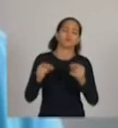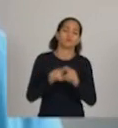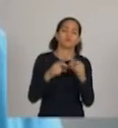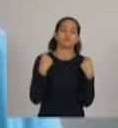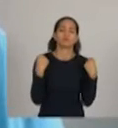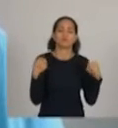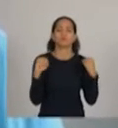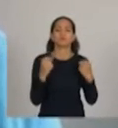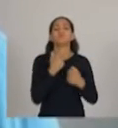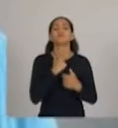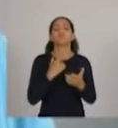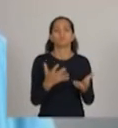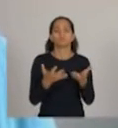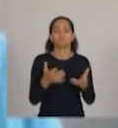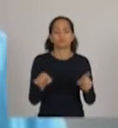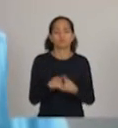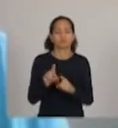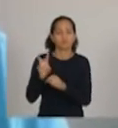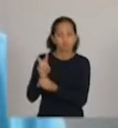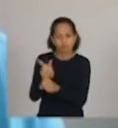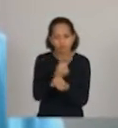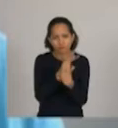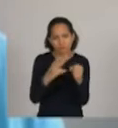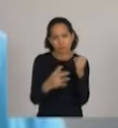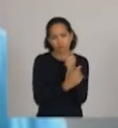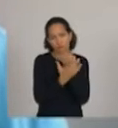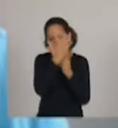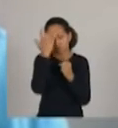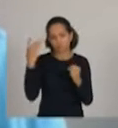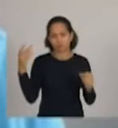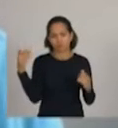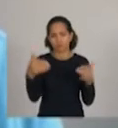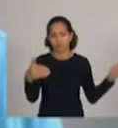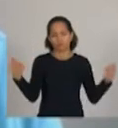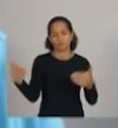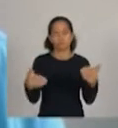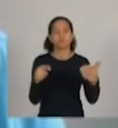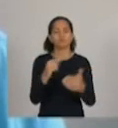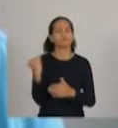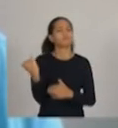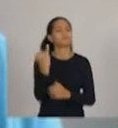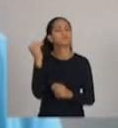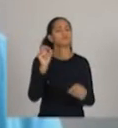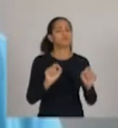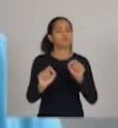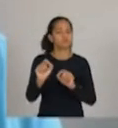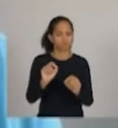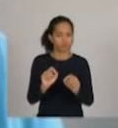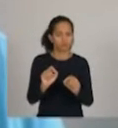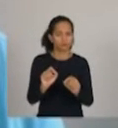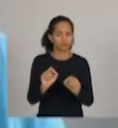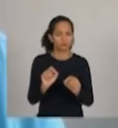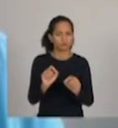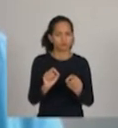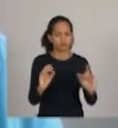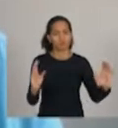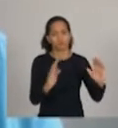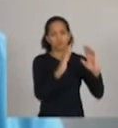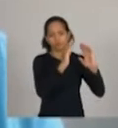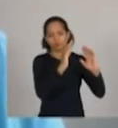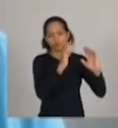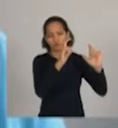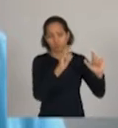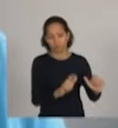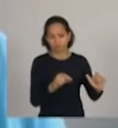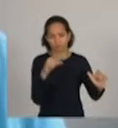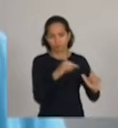exercício. Visando a segurança dos seus frequentadores, é extremamente importante a instalação de um